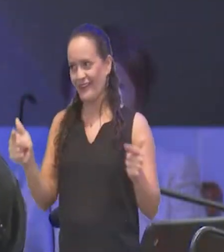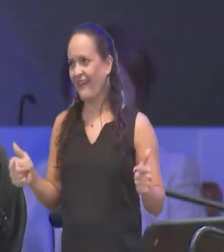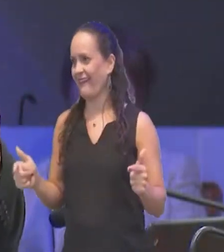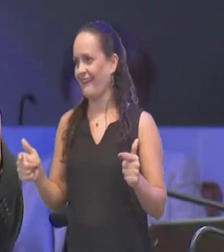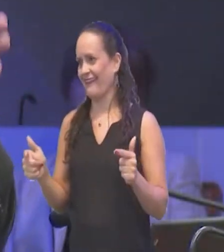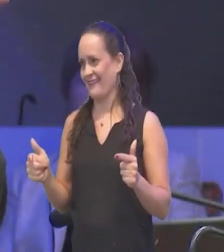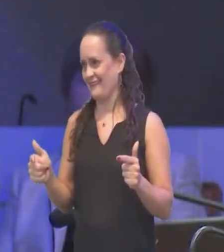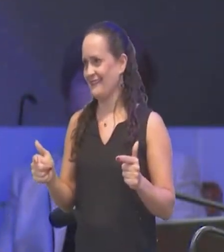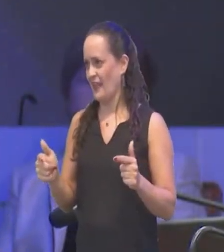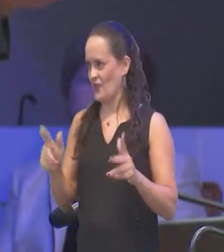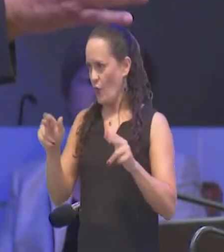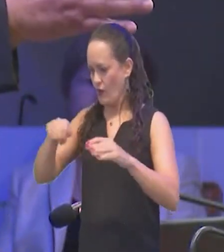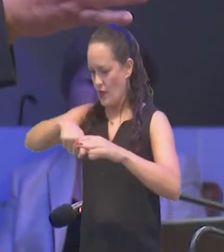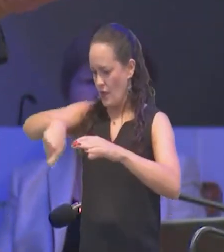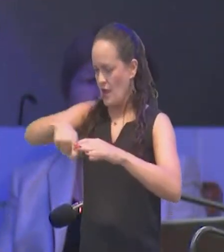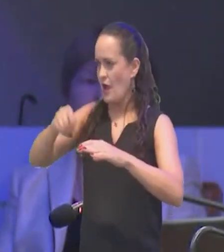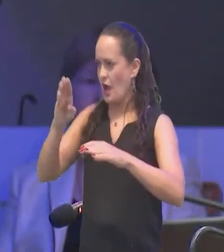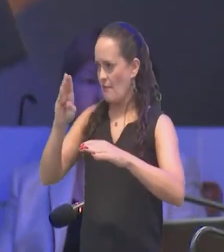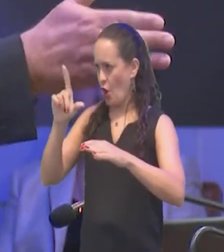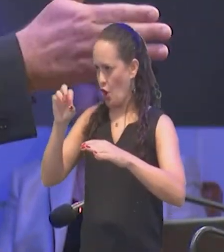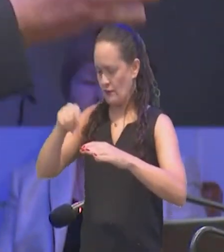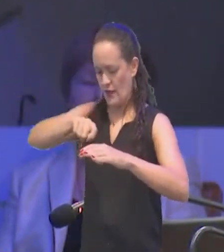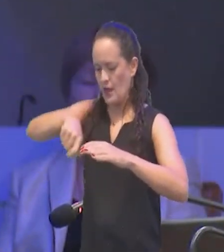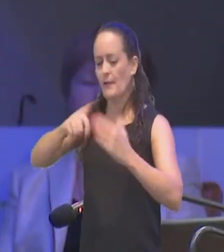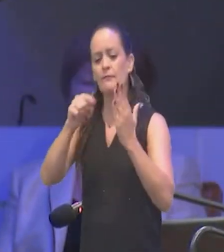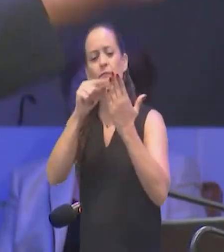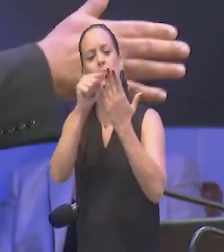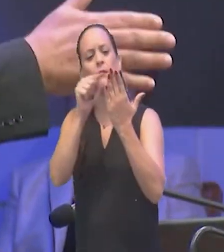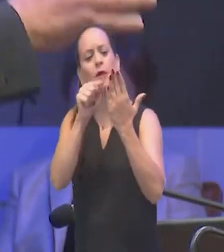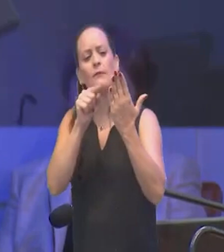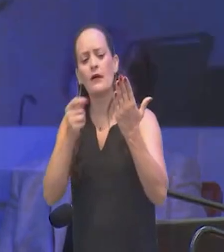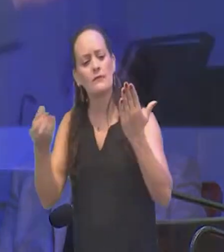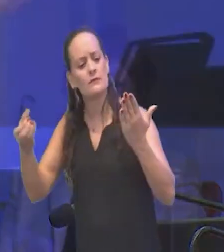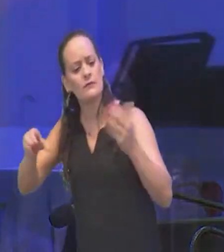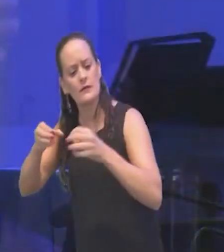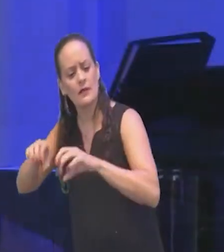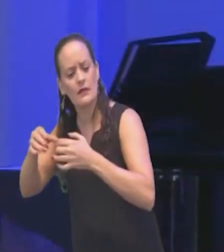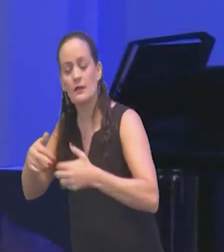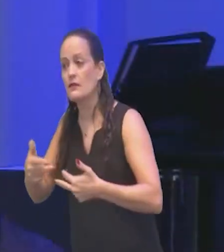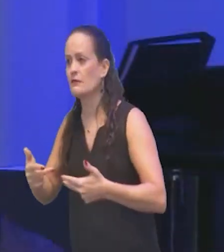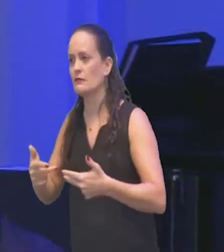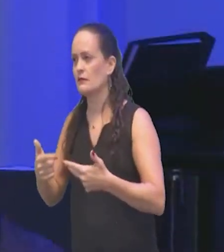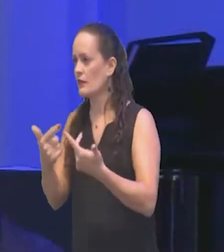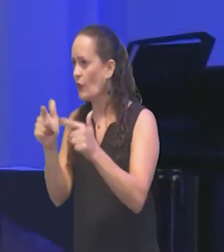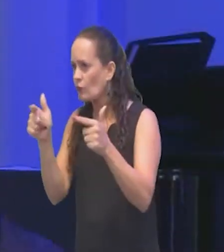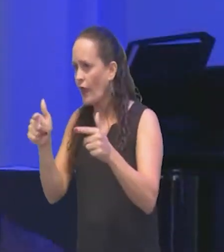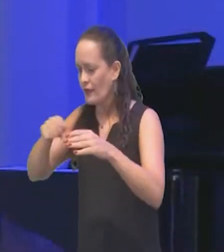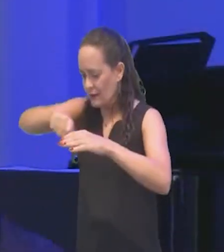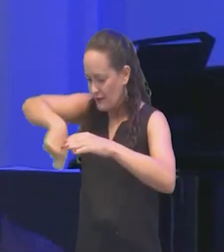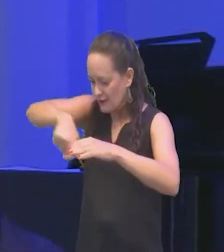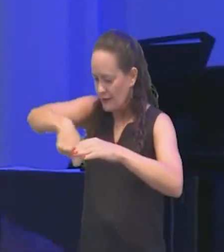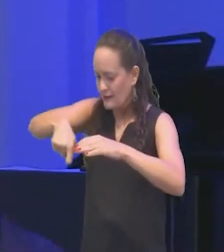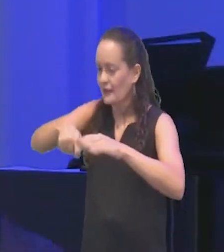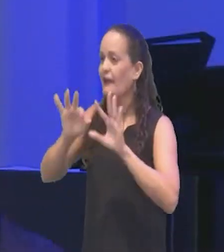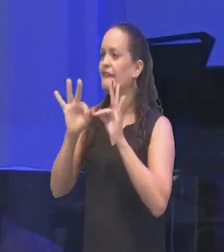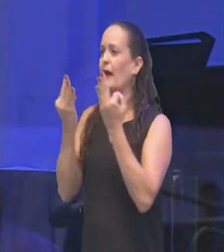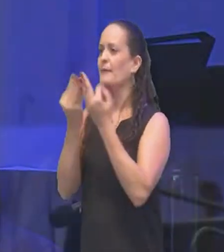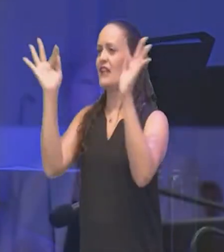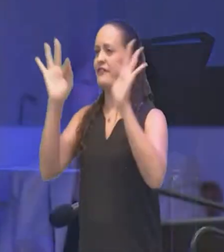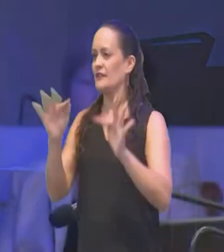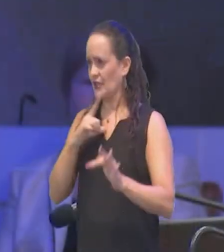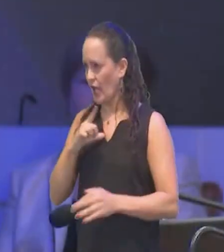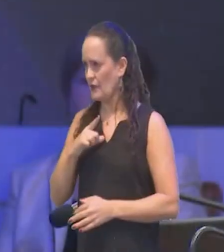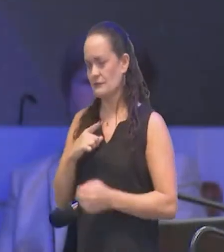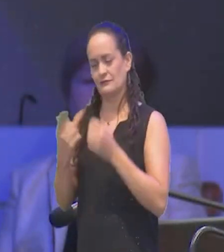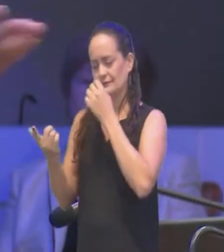existe uma receita que pode te dar a garantir que se você fizer isso, tudo vai dar certo, porque às vezes, mesmo quando fazemos